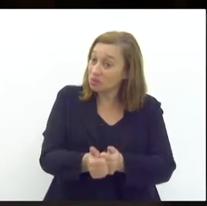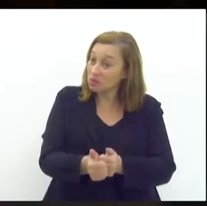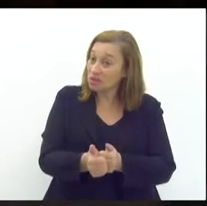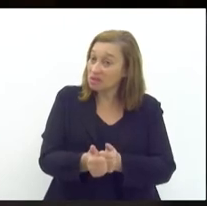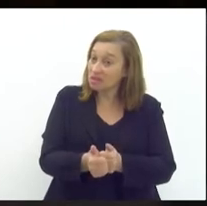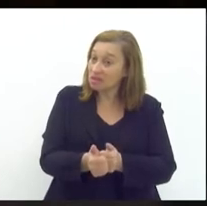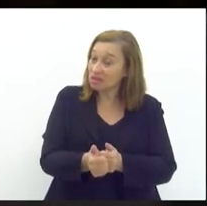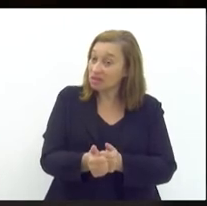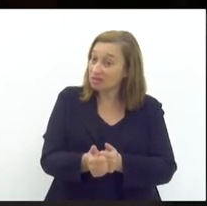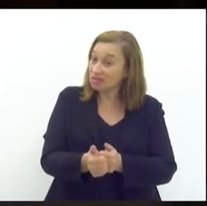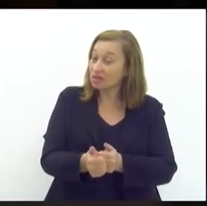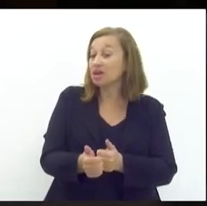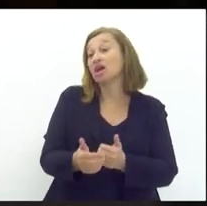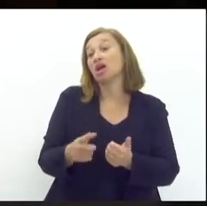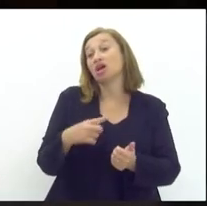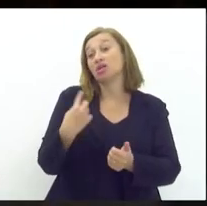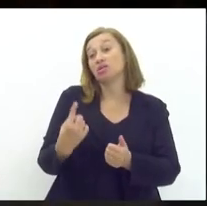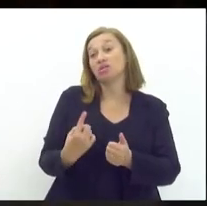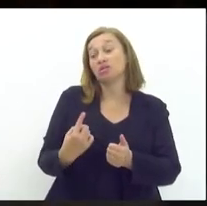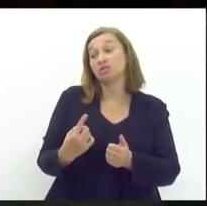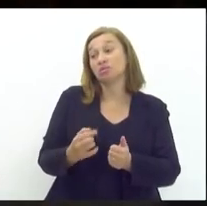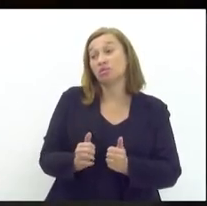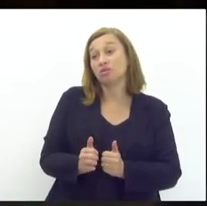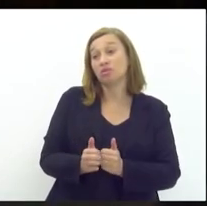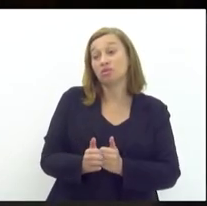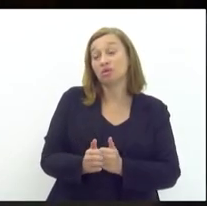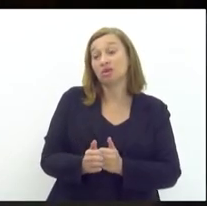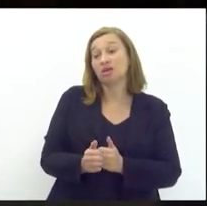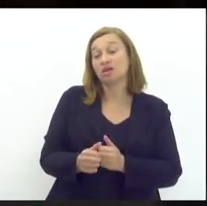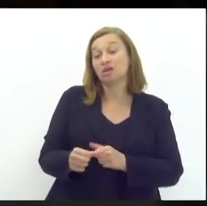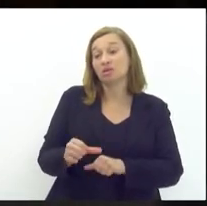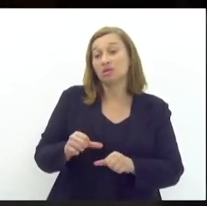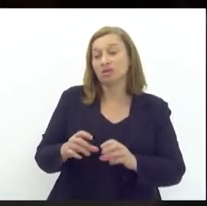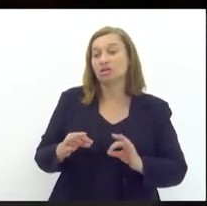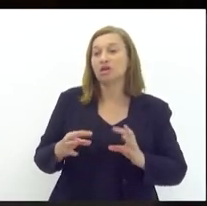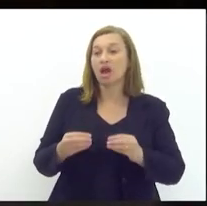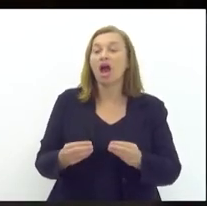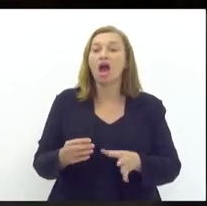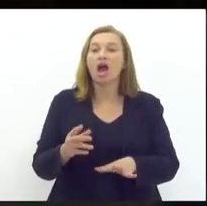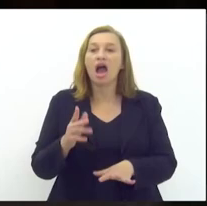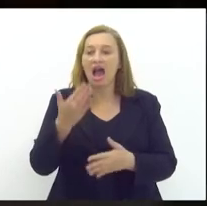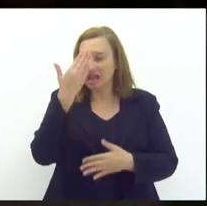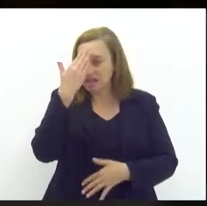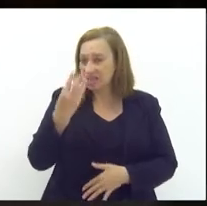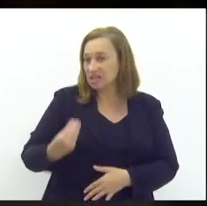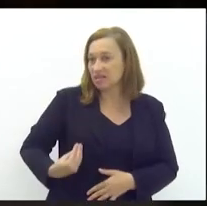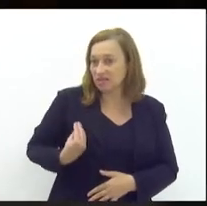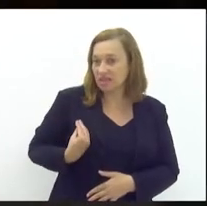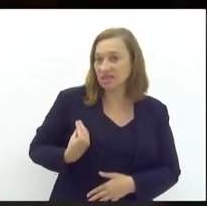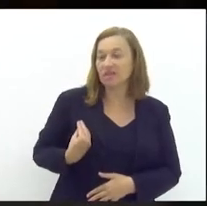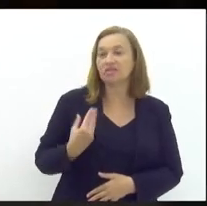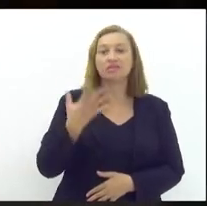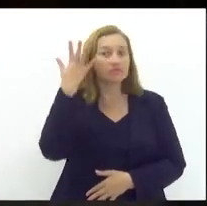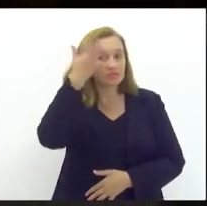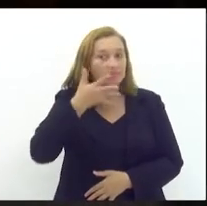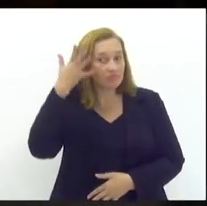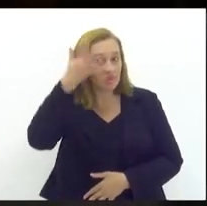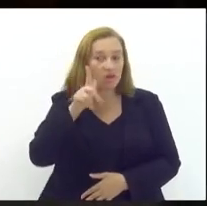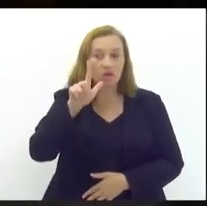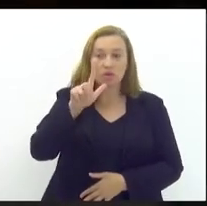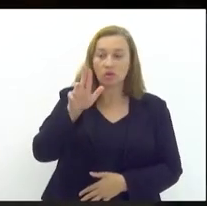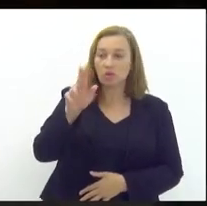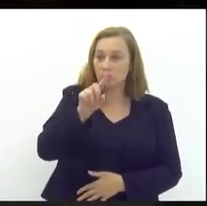não na contramão da história agradecer a presença e a palestra do Luiz